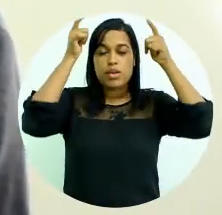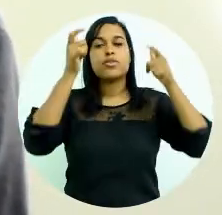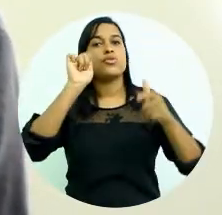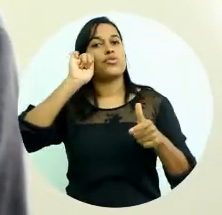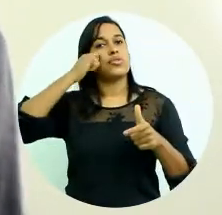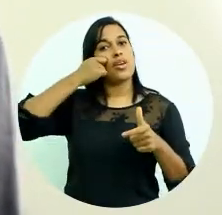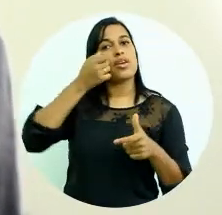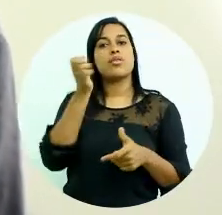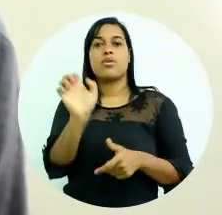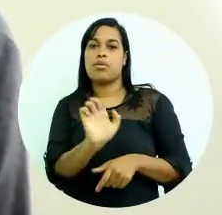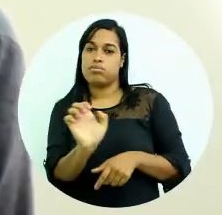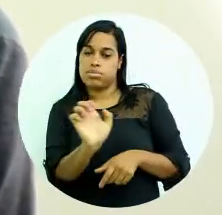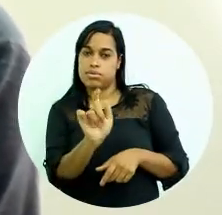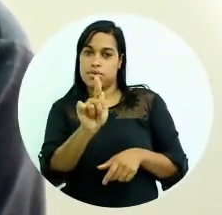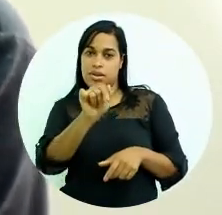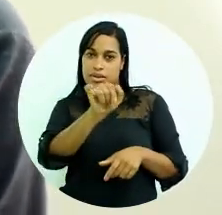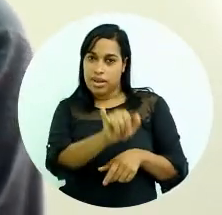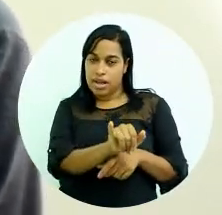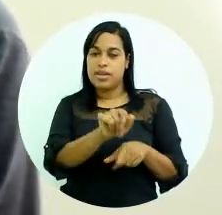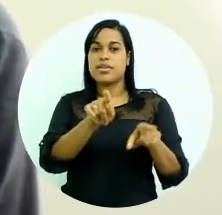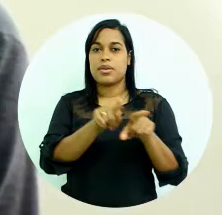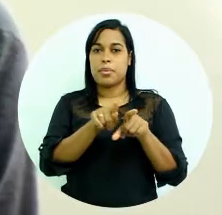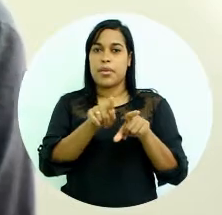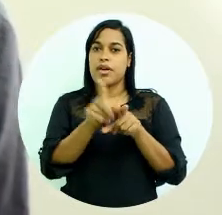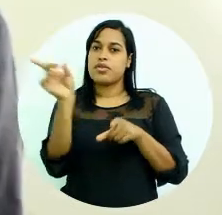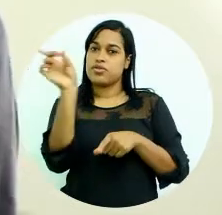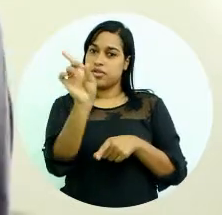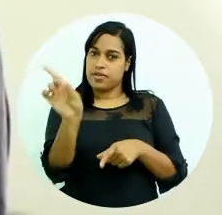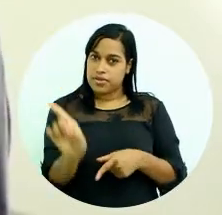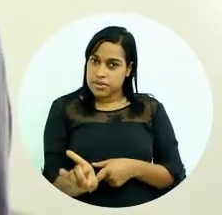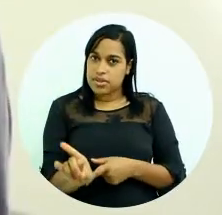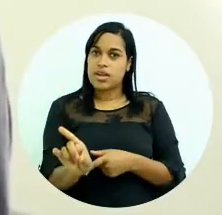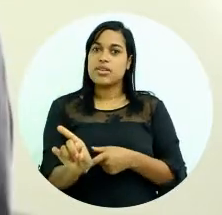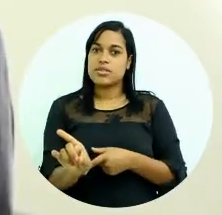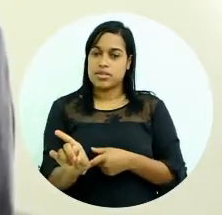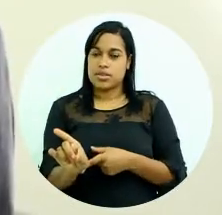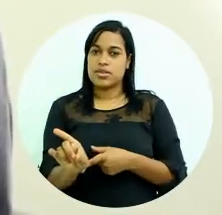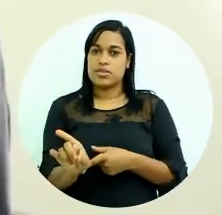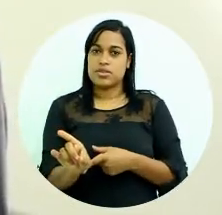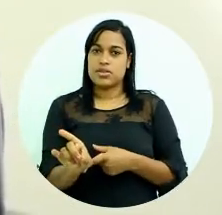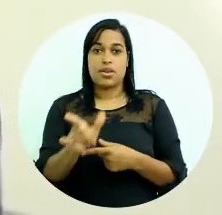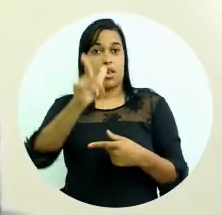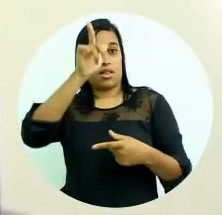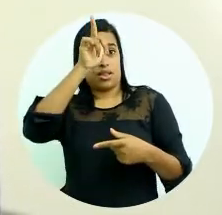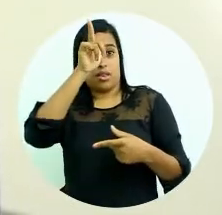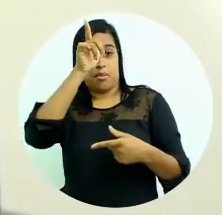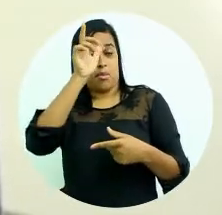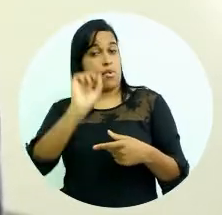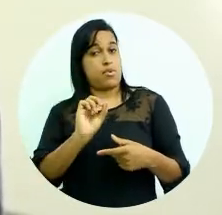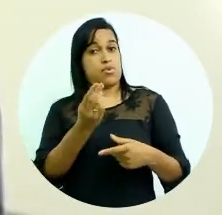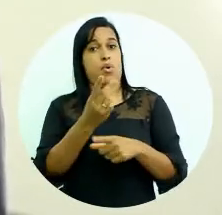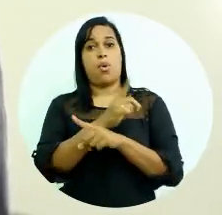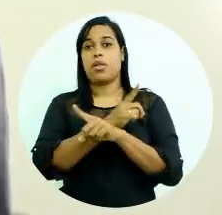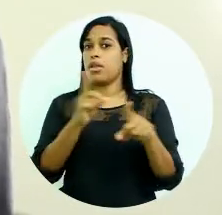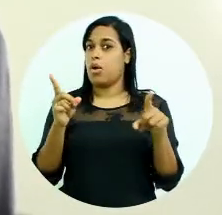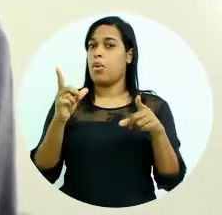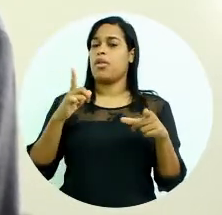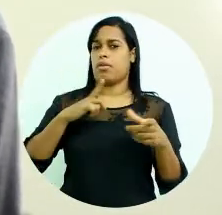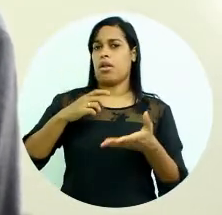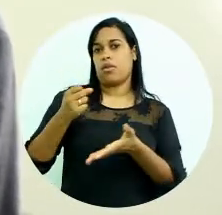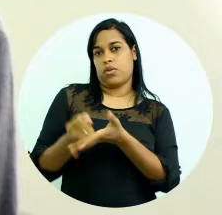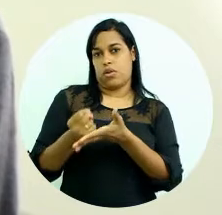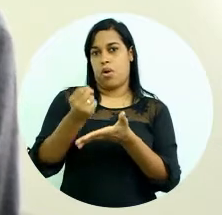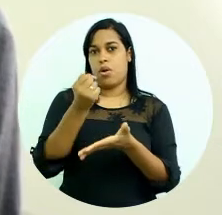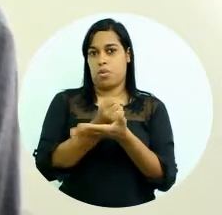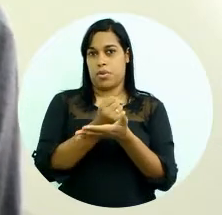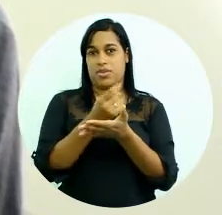homossexuais, os deficientes, sejam alemães ou não. Existem documentários que,